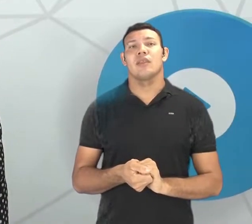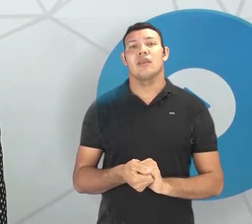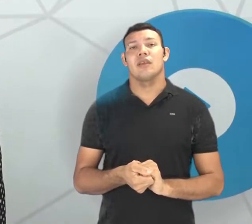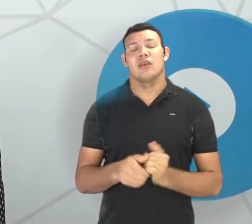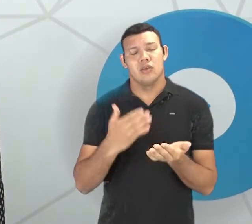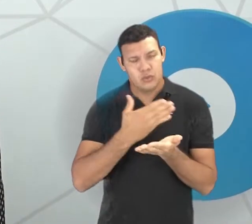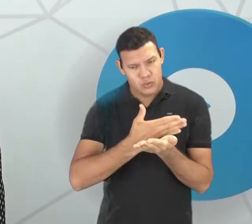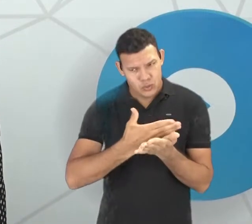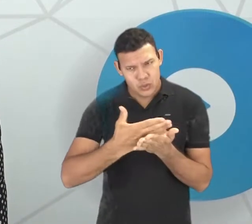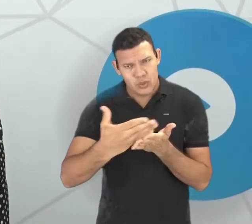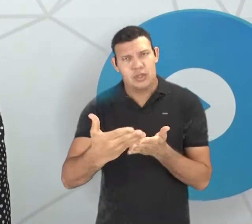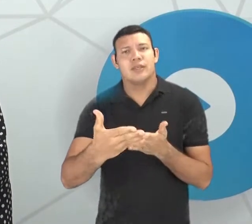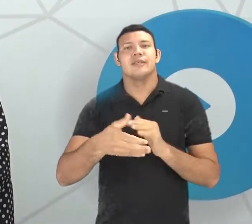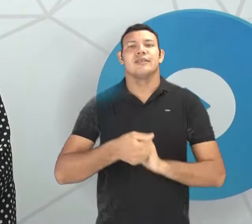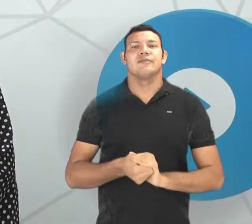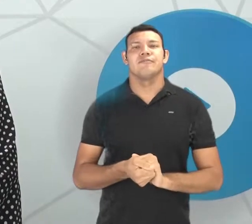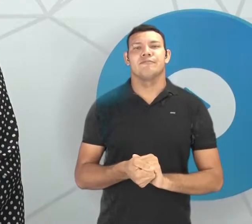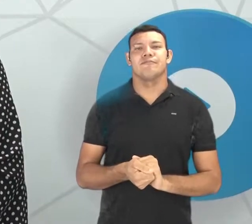nós